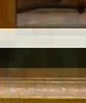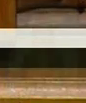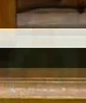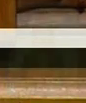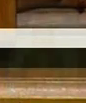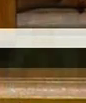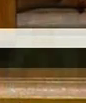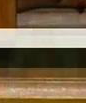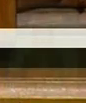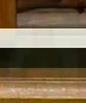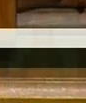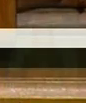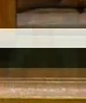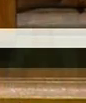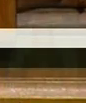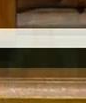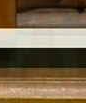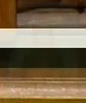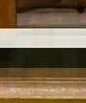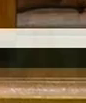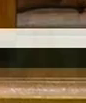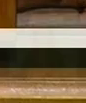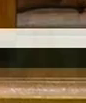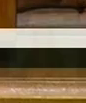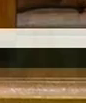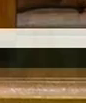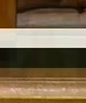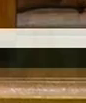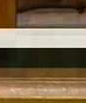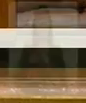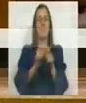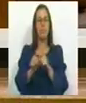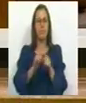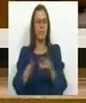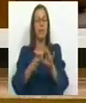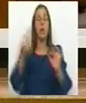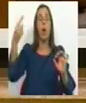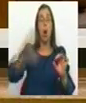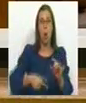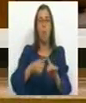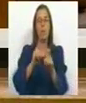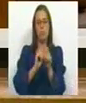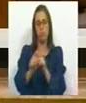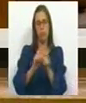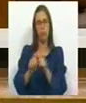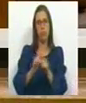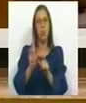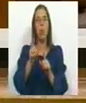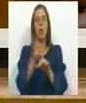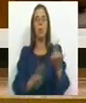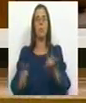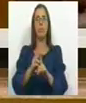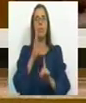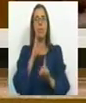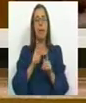o regime do subsídio de renda, note-se bem, assume a obrigação de subsidiar o